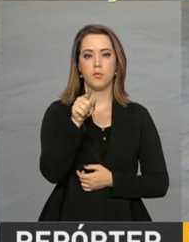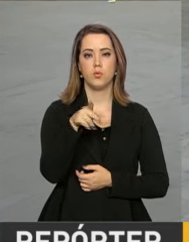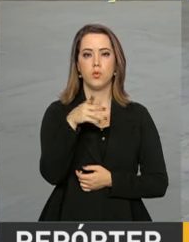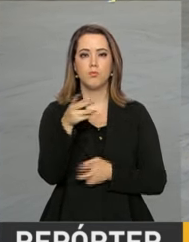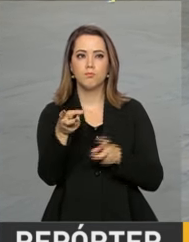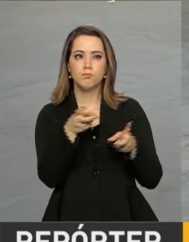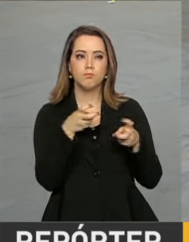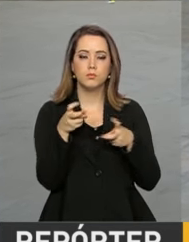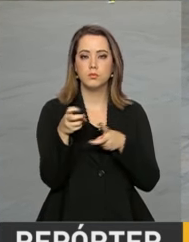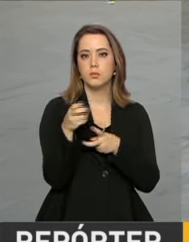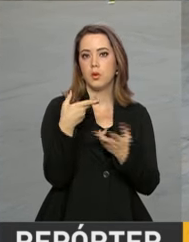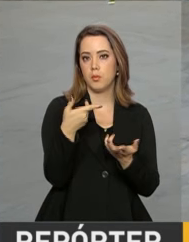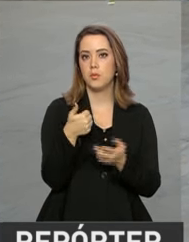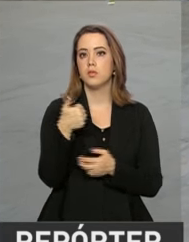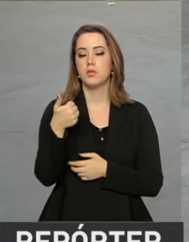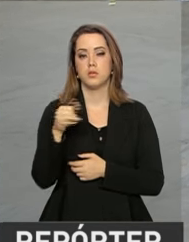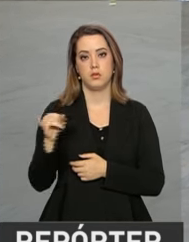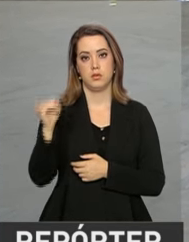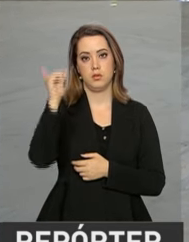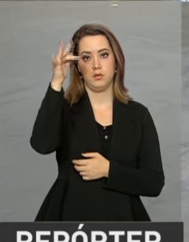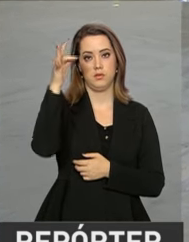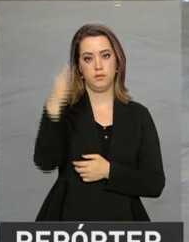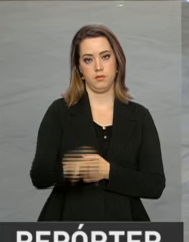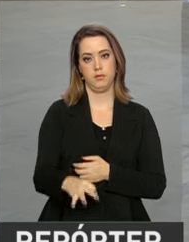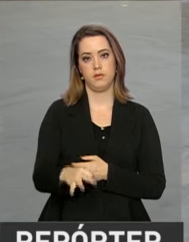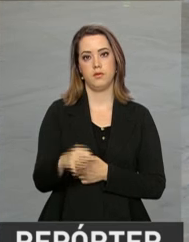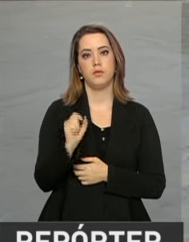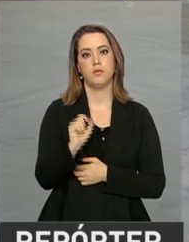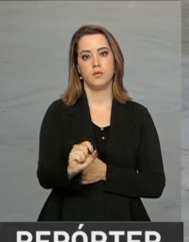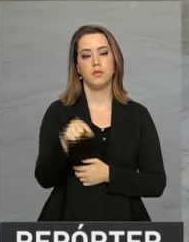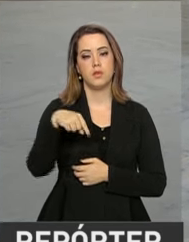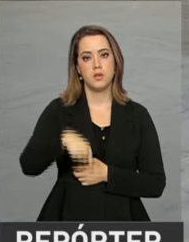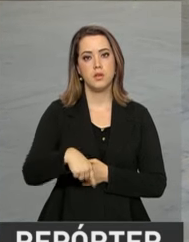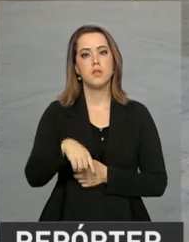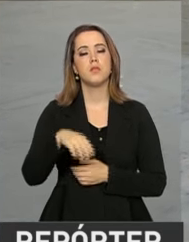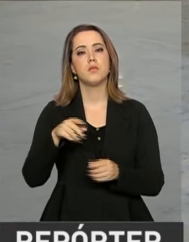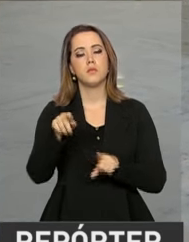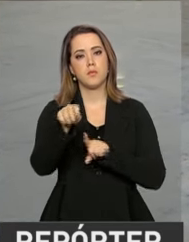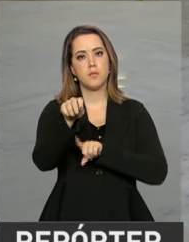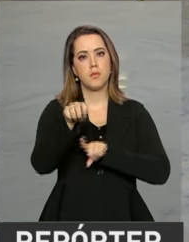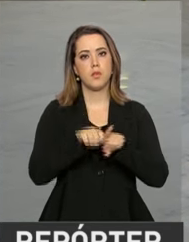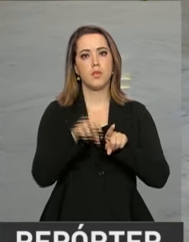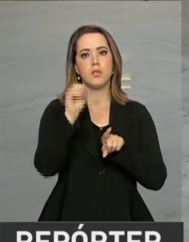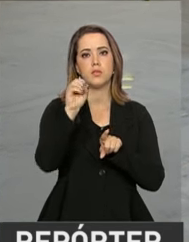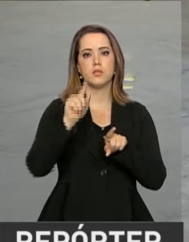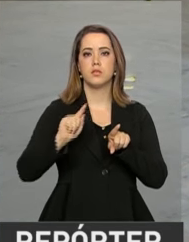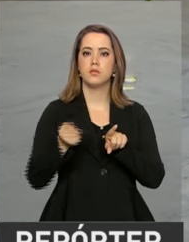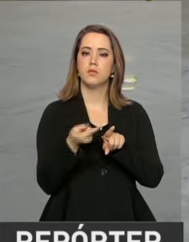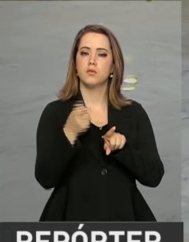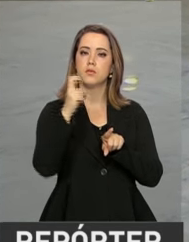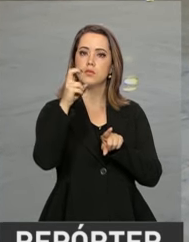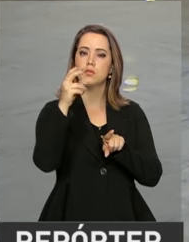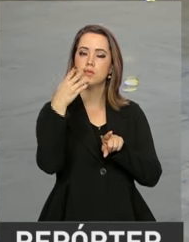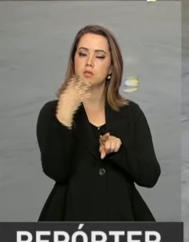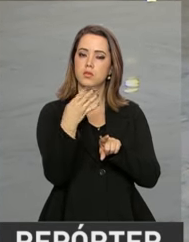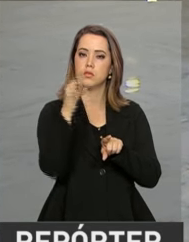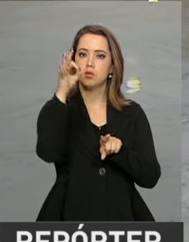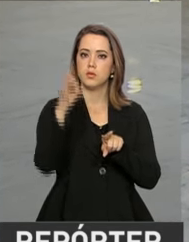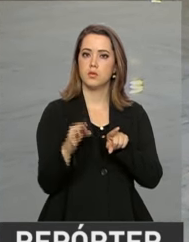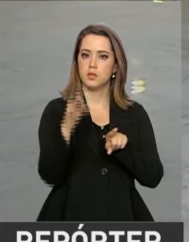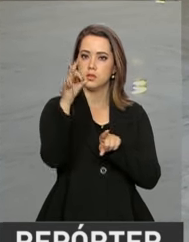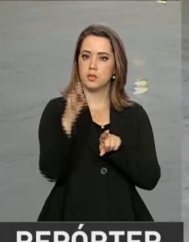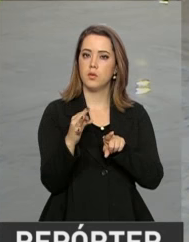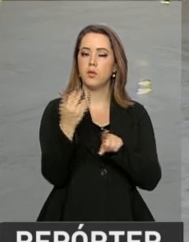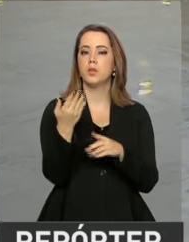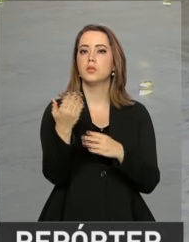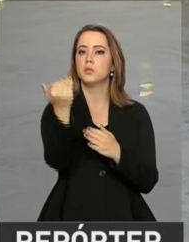inflação oficial. Segundo esses números, a inflação do mês de julho ficou em 0,54%, que é um número menor do que